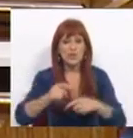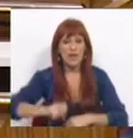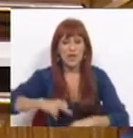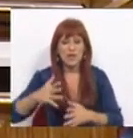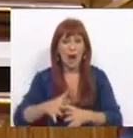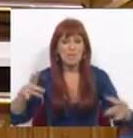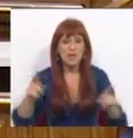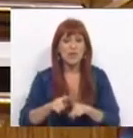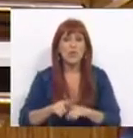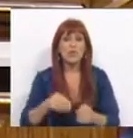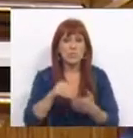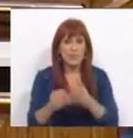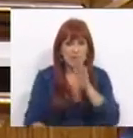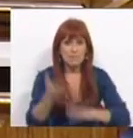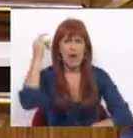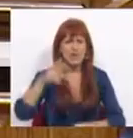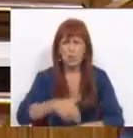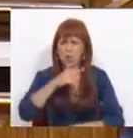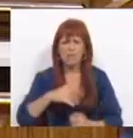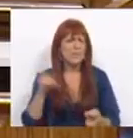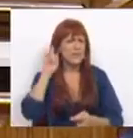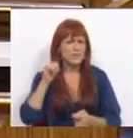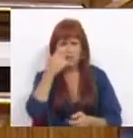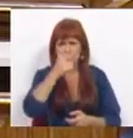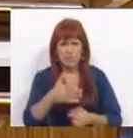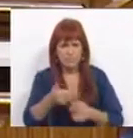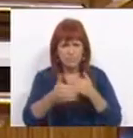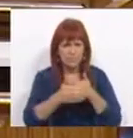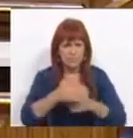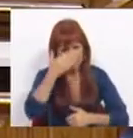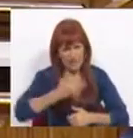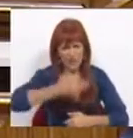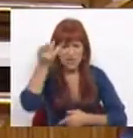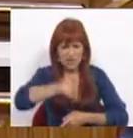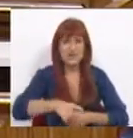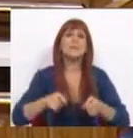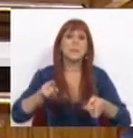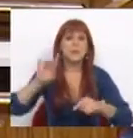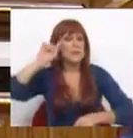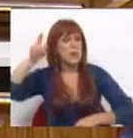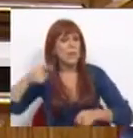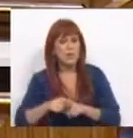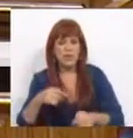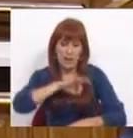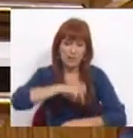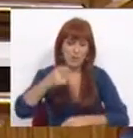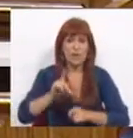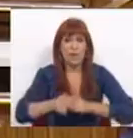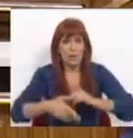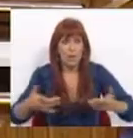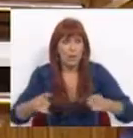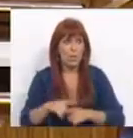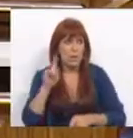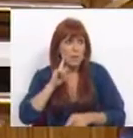que aumentou o risco de pobreza, um drama que atingiu sobretudo as pessoas mais idosas. E mesmo sabendo que as pensões constituem